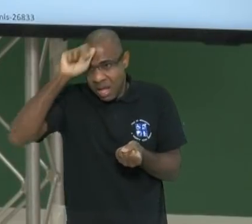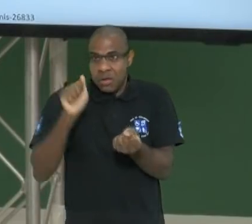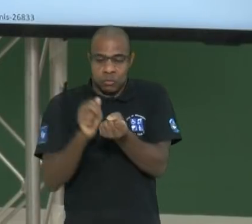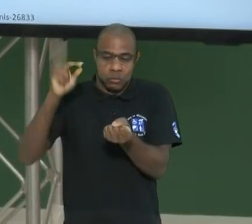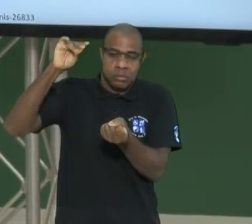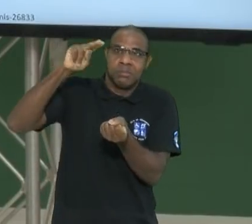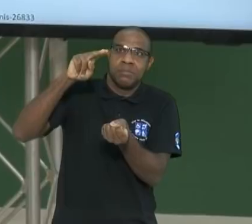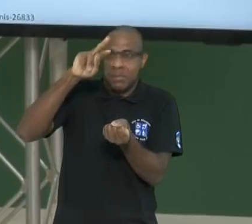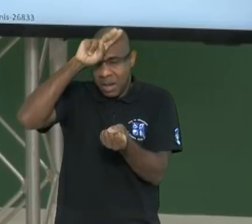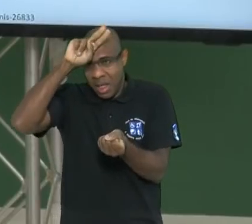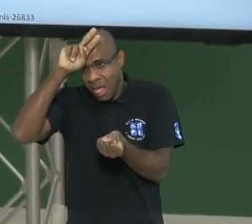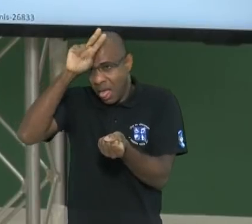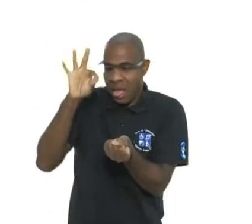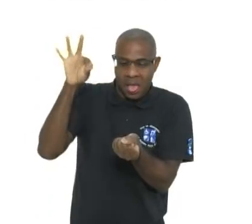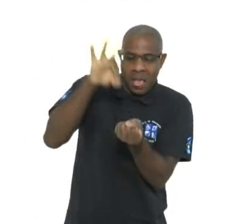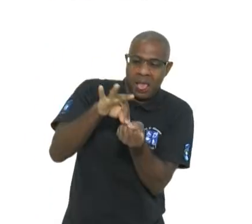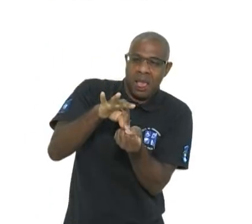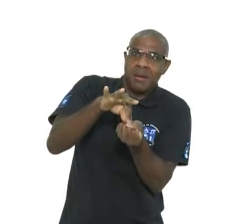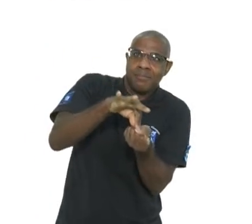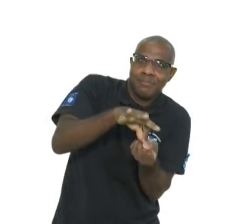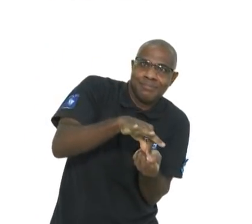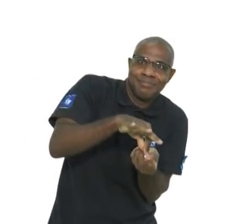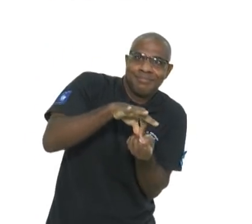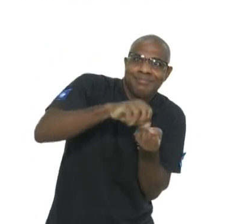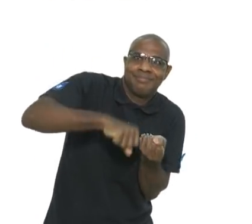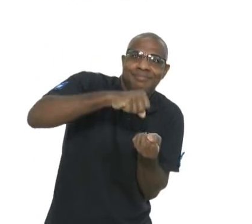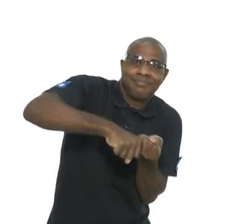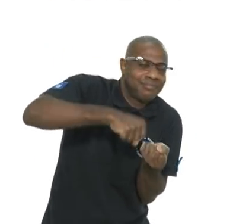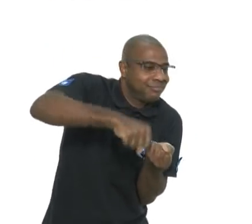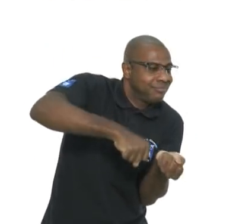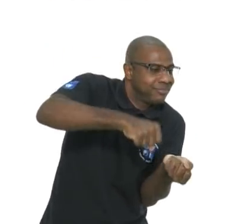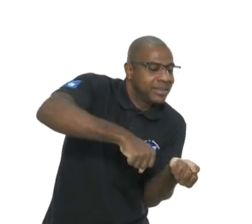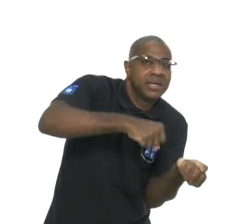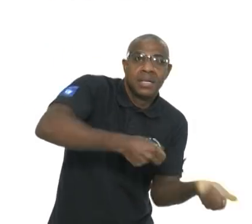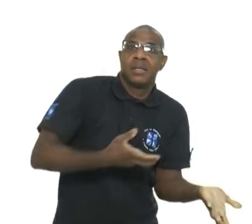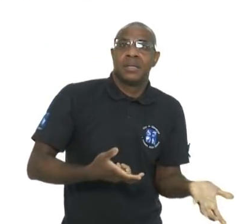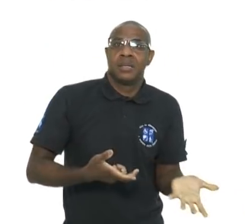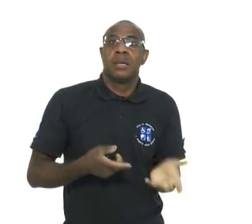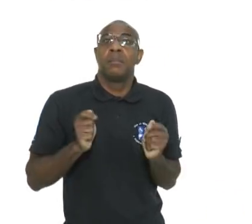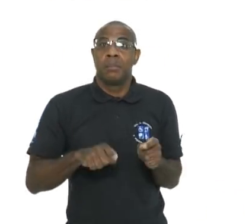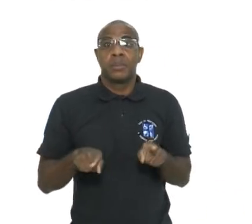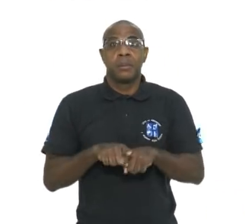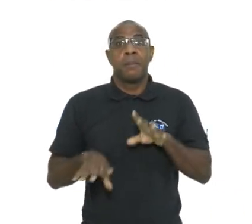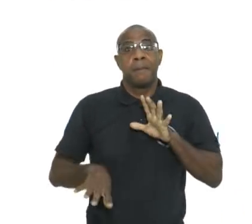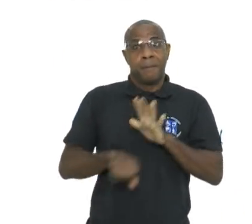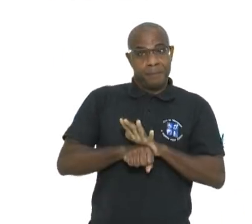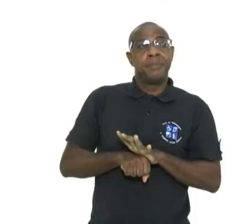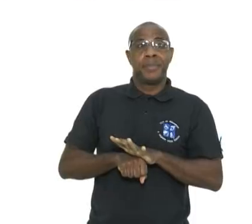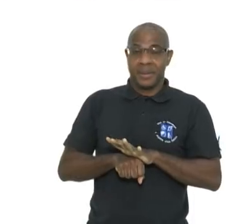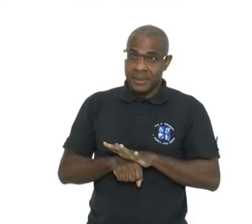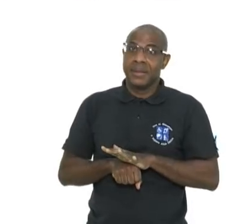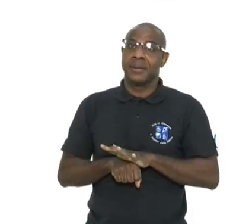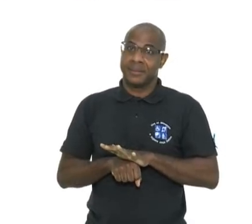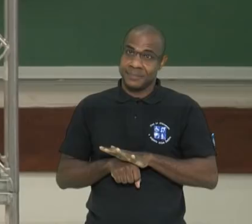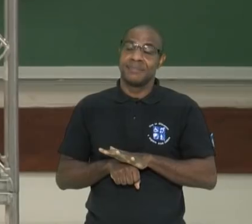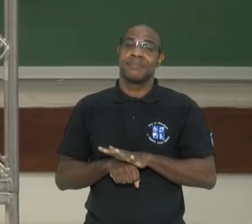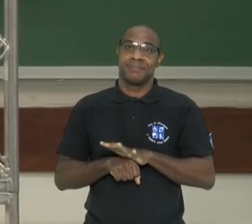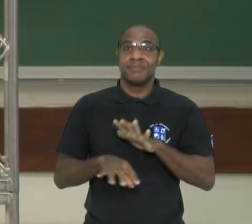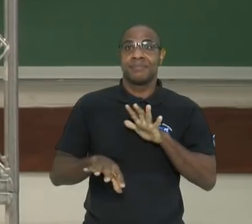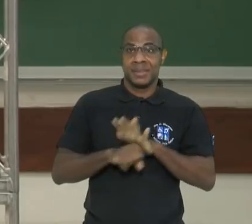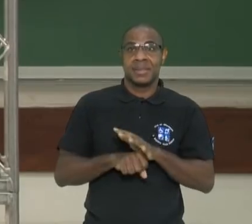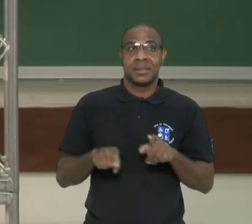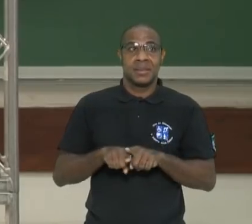alimentos, essas frutinhas e a cana-de-açúcar às vezes não é acondicionado corretamente, acabou que o barbeiro